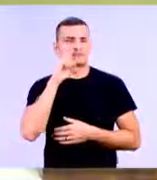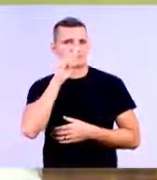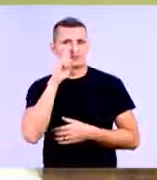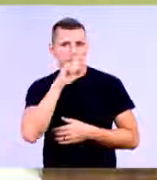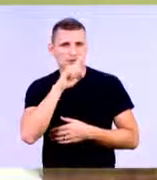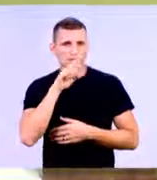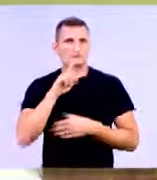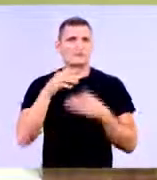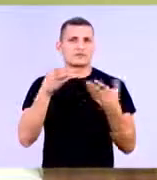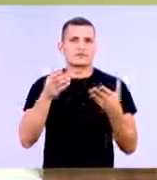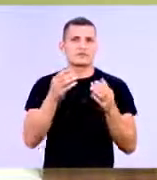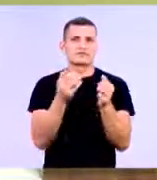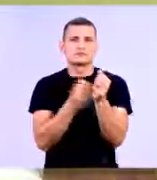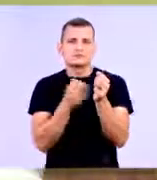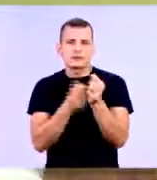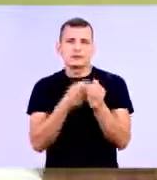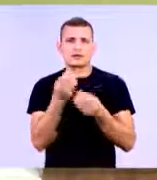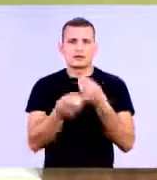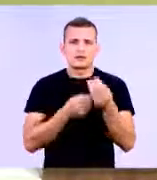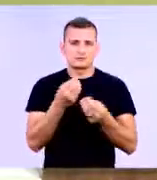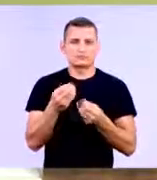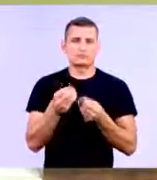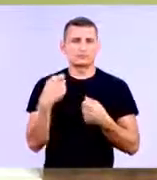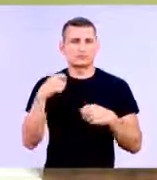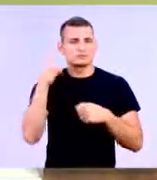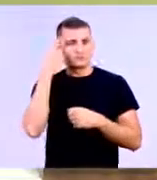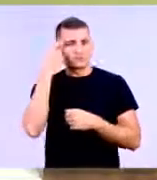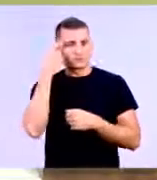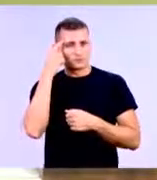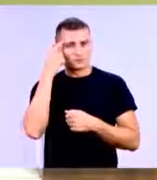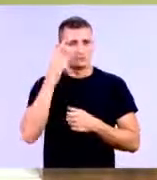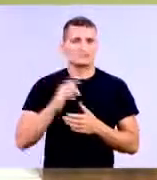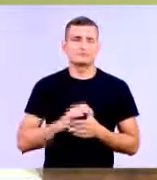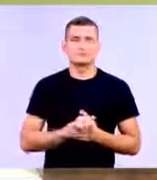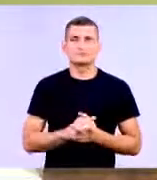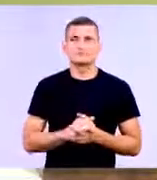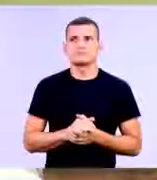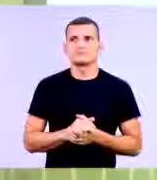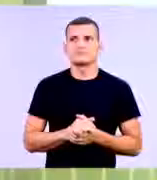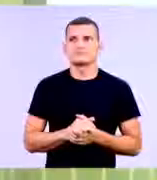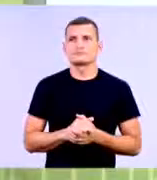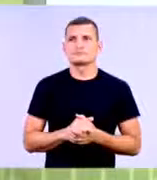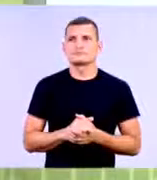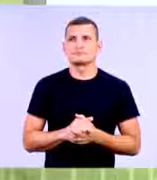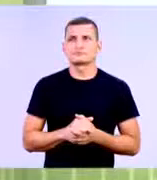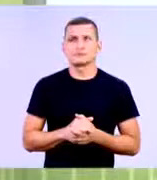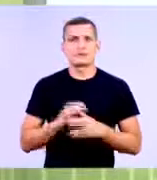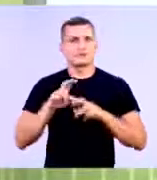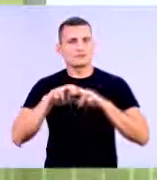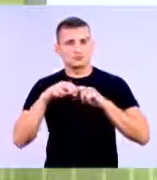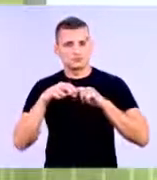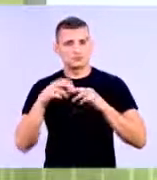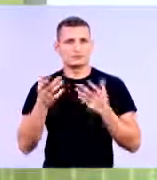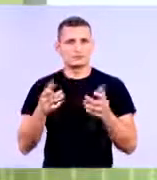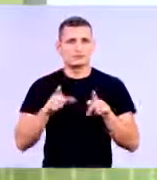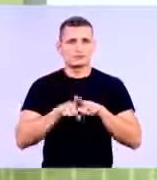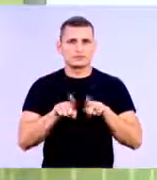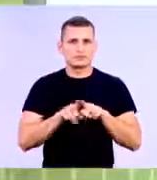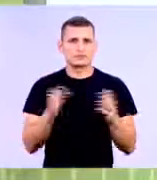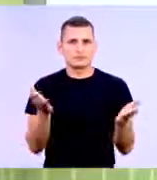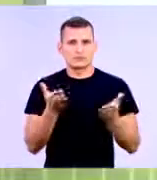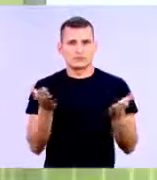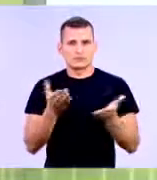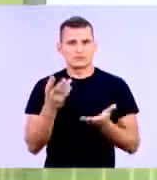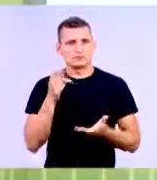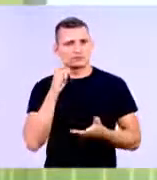pensando quando estamos desenvolvendo, quando estamos trabalhando nessa parte da internet principalmente, né? Exatamente, e é por isso mesmo que também, hoje a gente vai ver, e